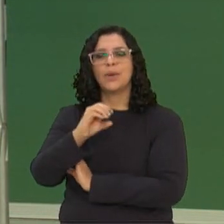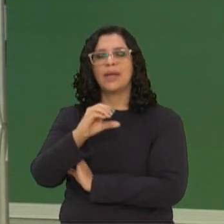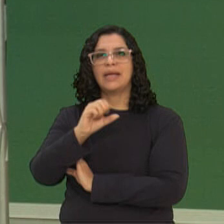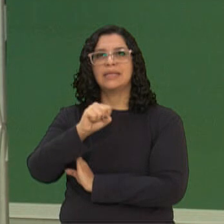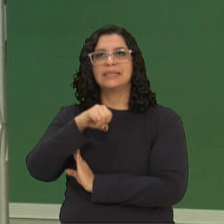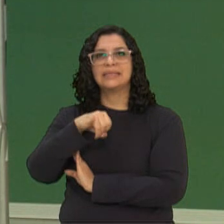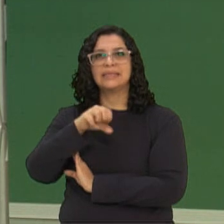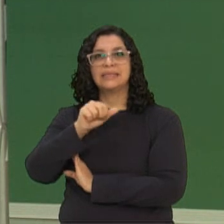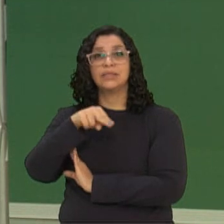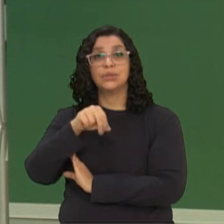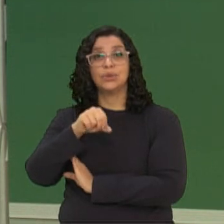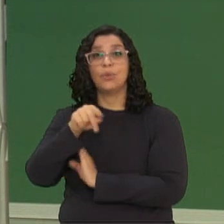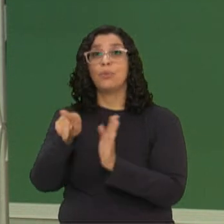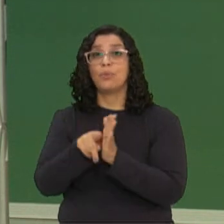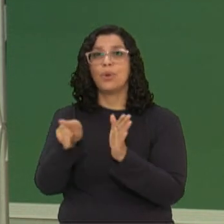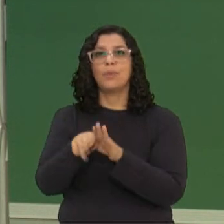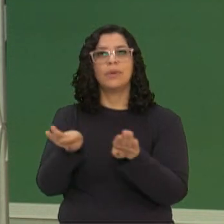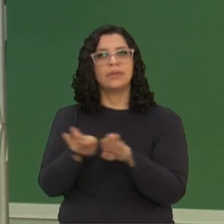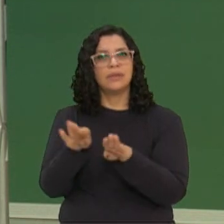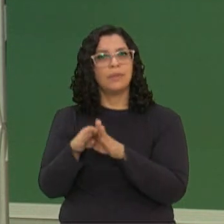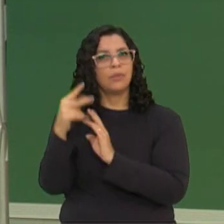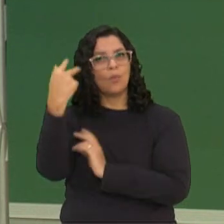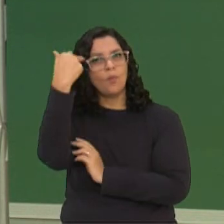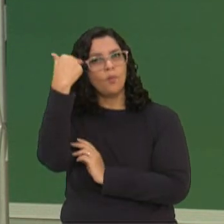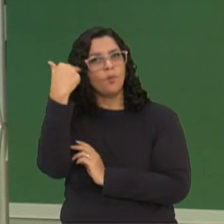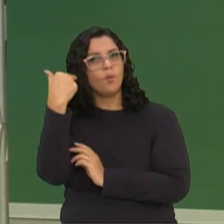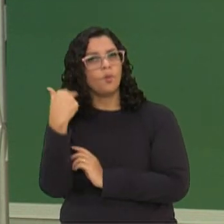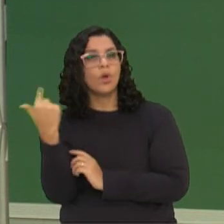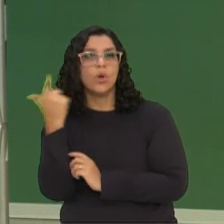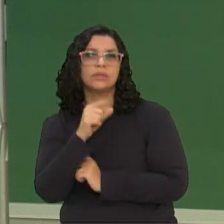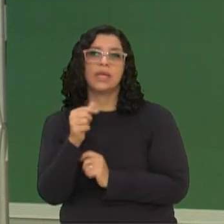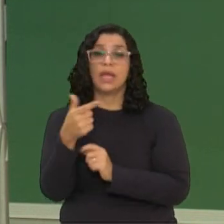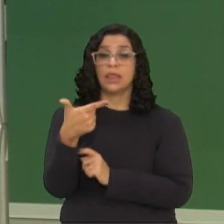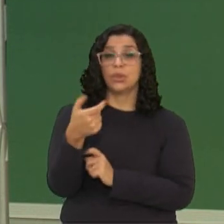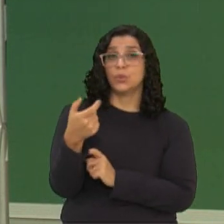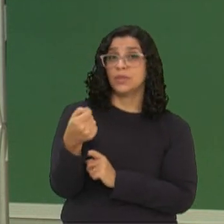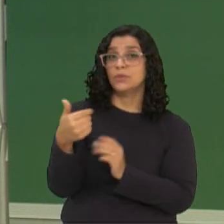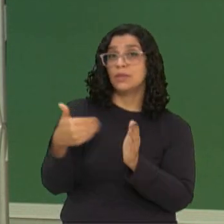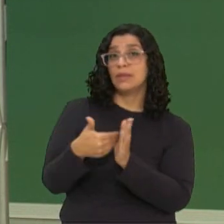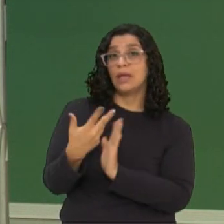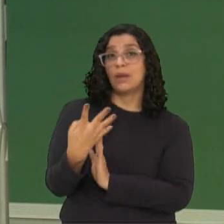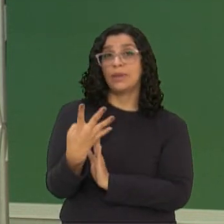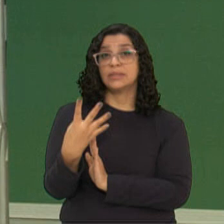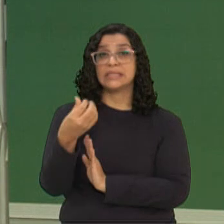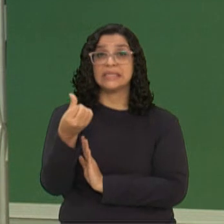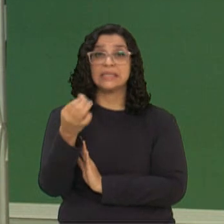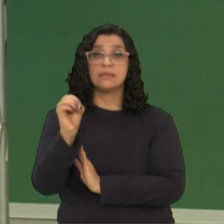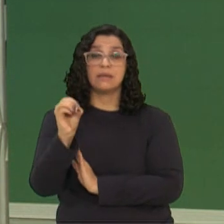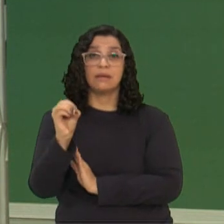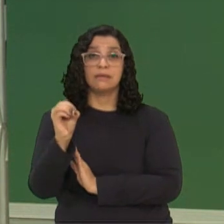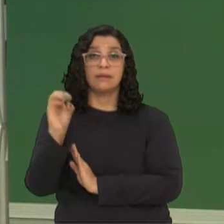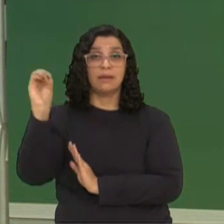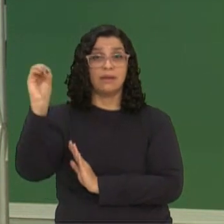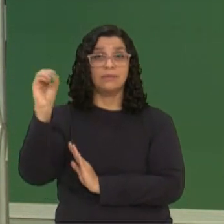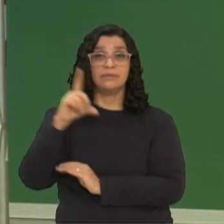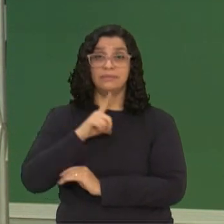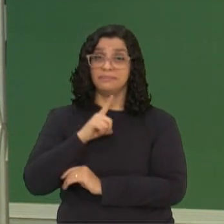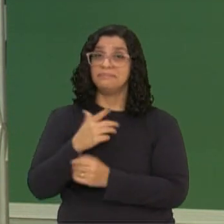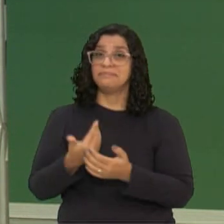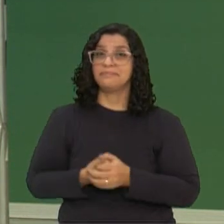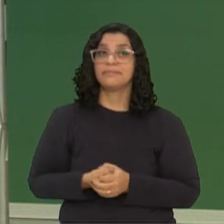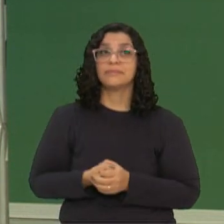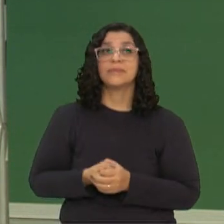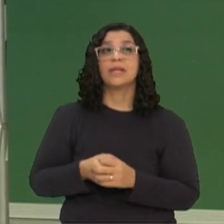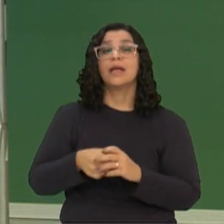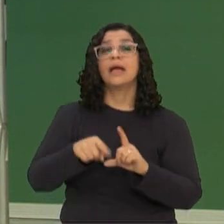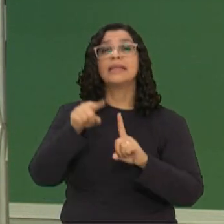de temperatura de perda de queratina se dá entre 200 e 460 graus Celsius.